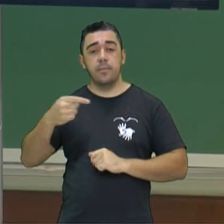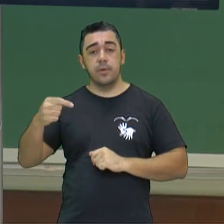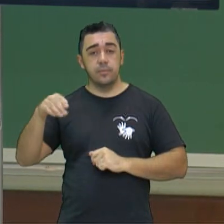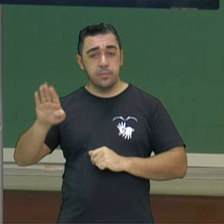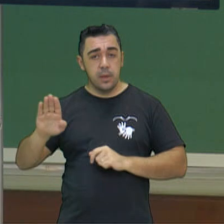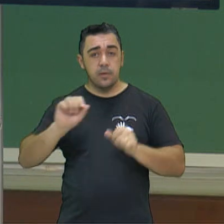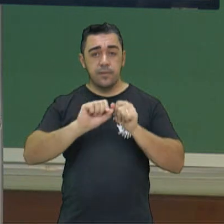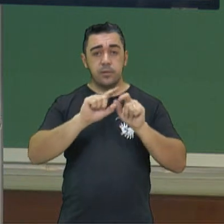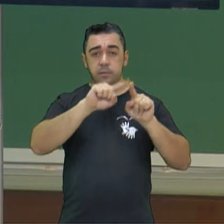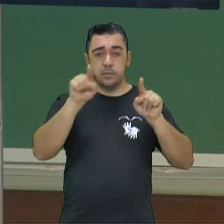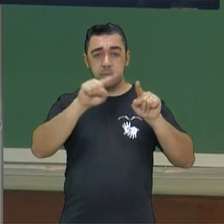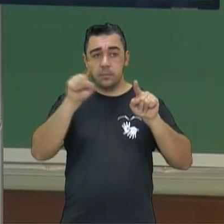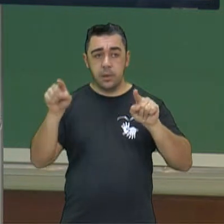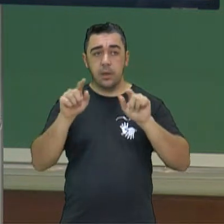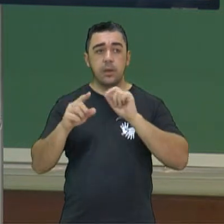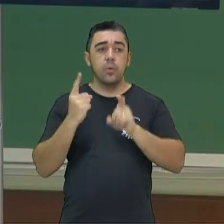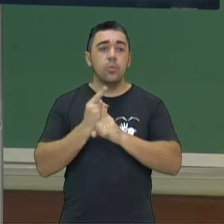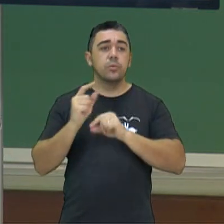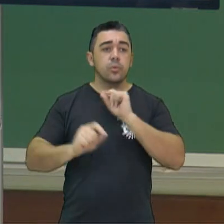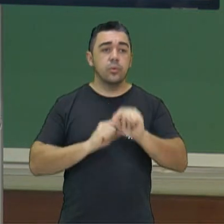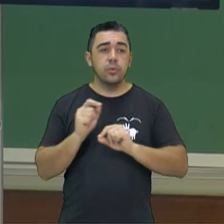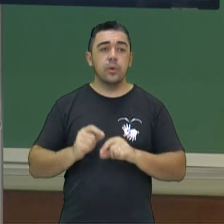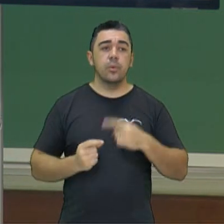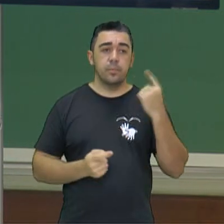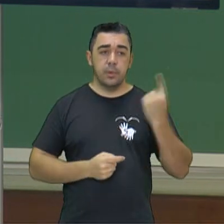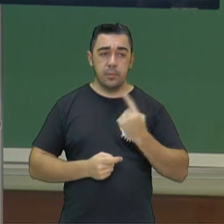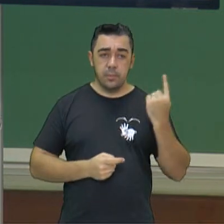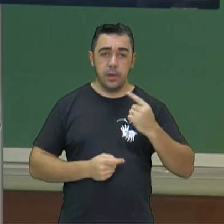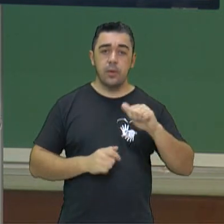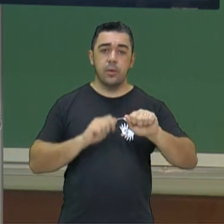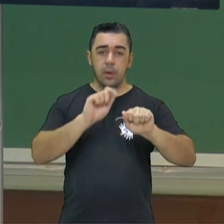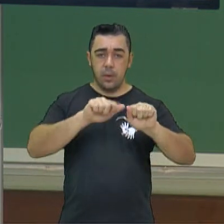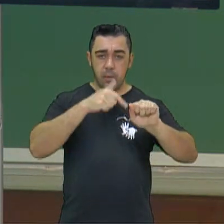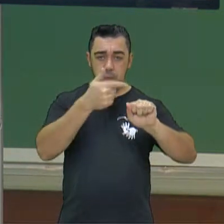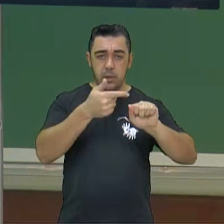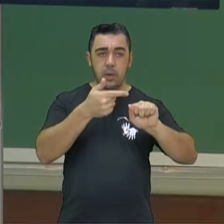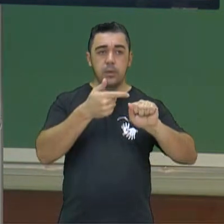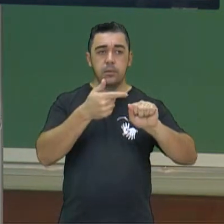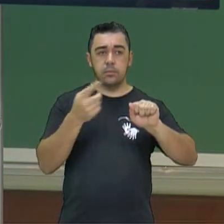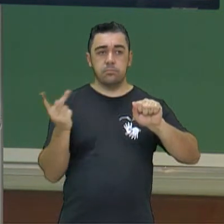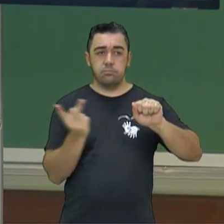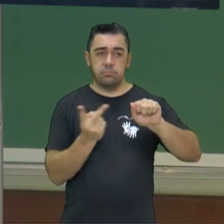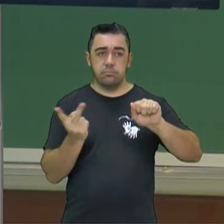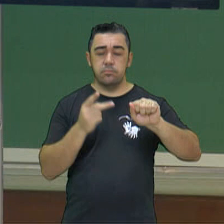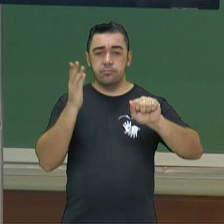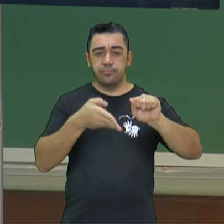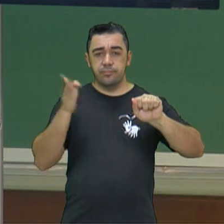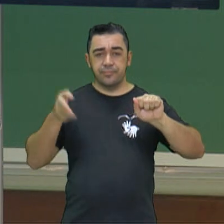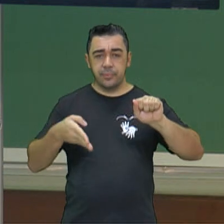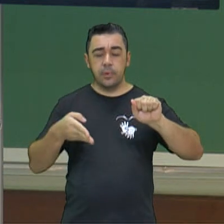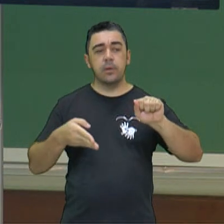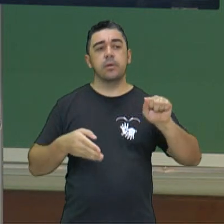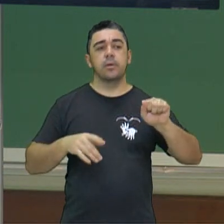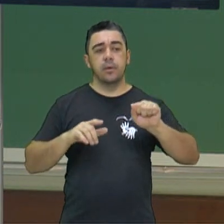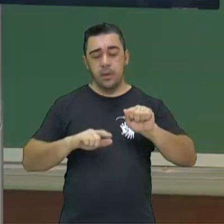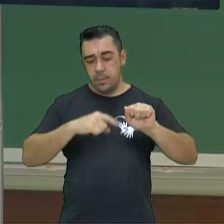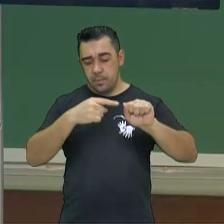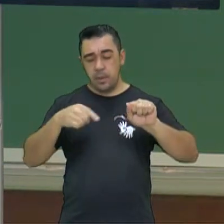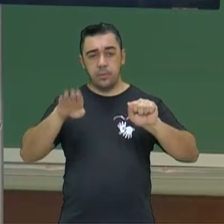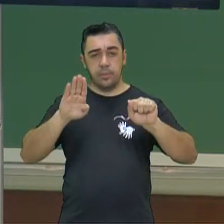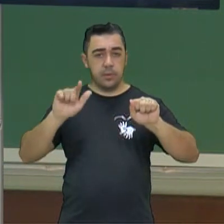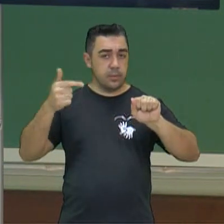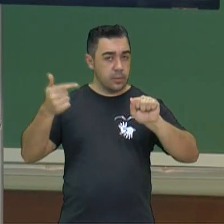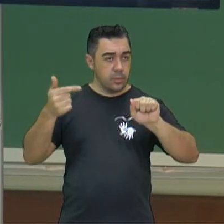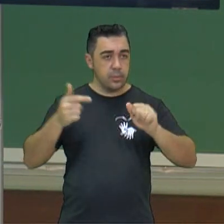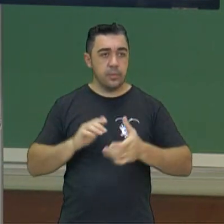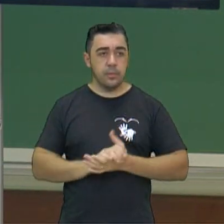propriedade distributiva, nós temos o quê? O quadrado do primeiro termo, menos duas vezes o primeiro pelo segundo, mais o quadrado do